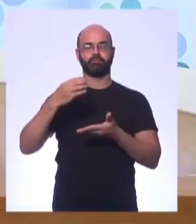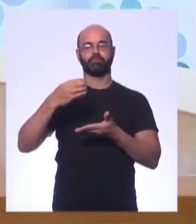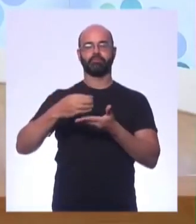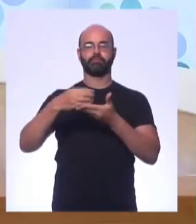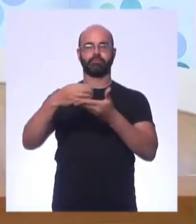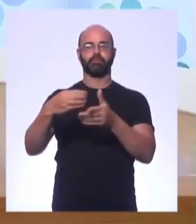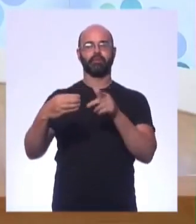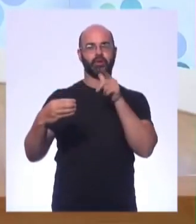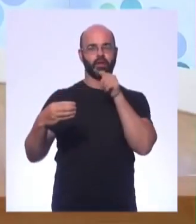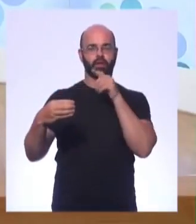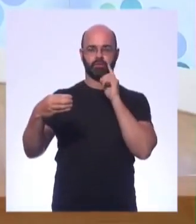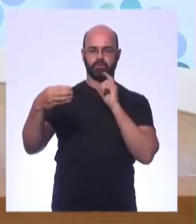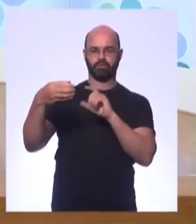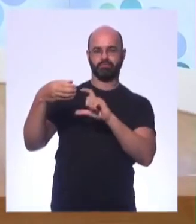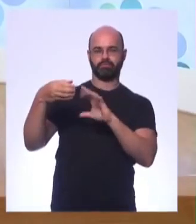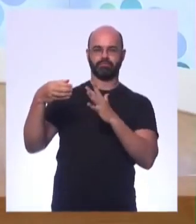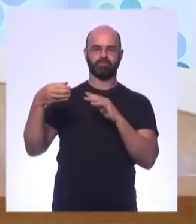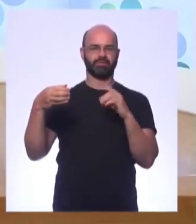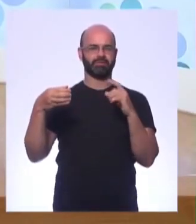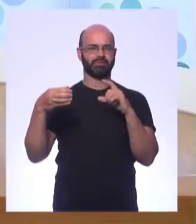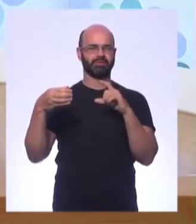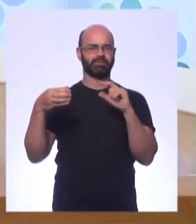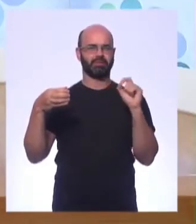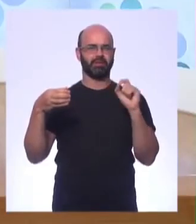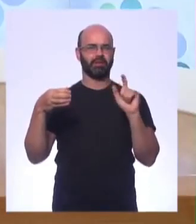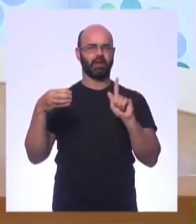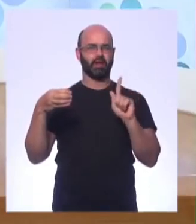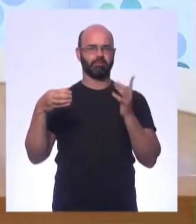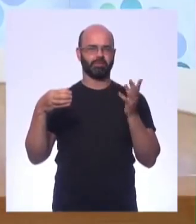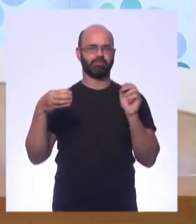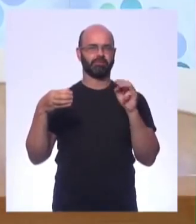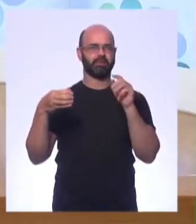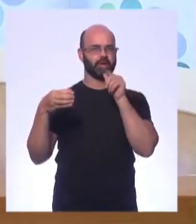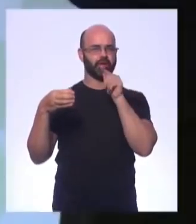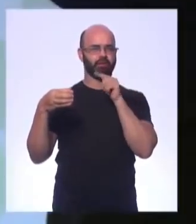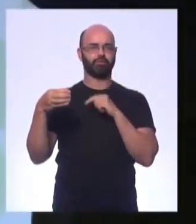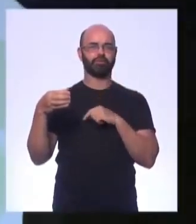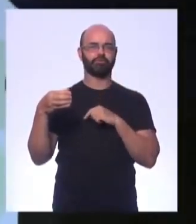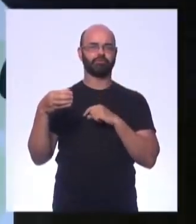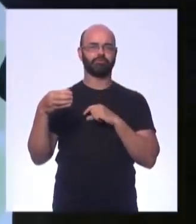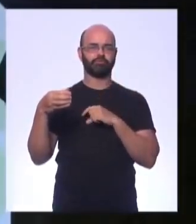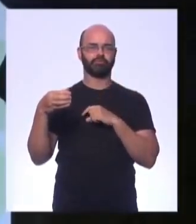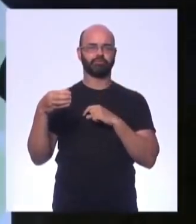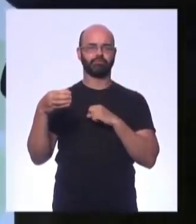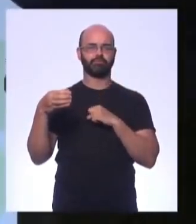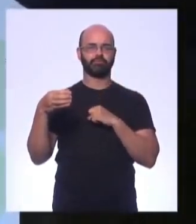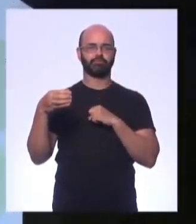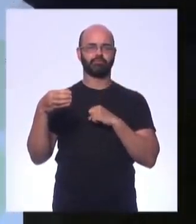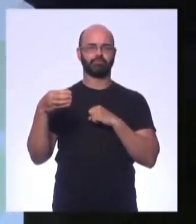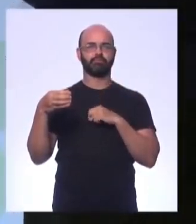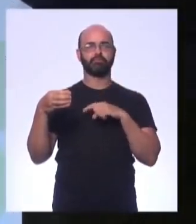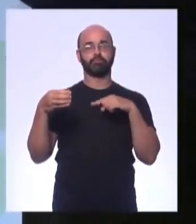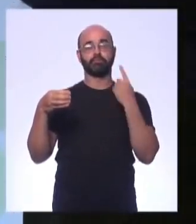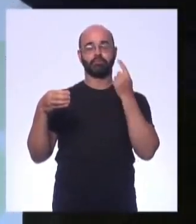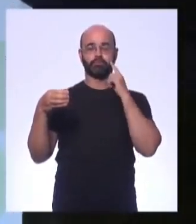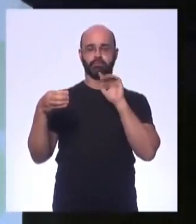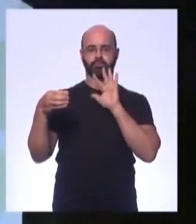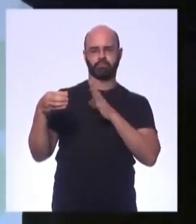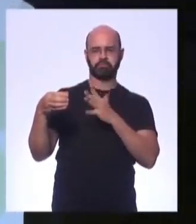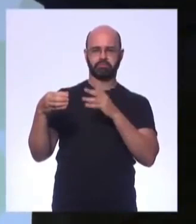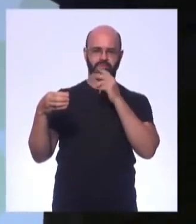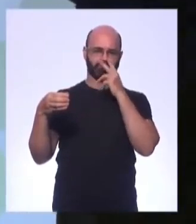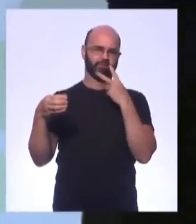aqui de aproximadamente 100 gramas, né, de água, né? Isso. A gente fez aqui a verificação antes e a gente verificou que está próximo